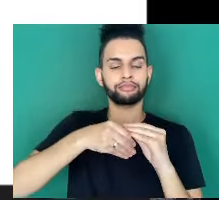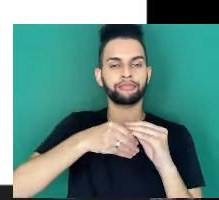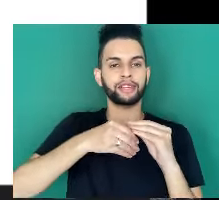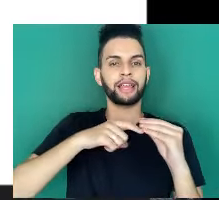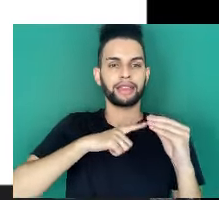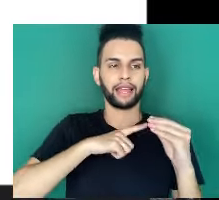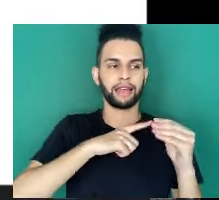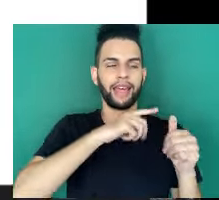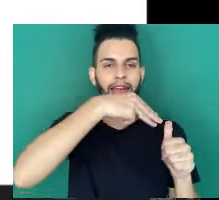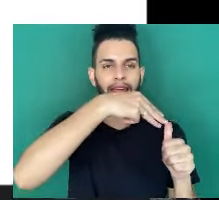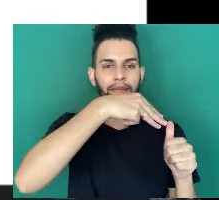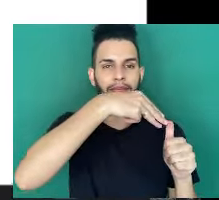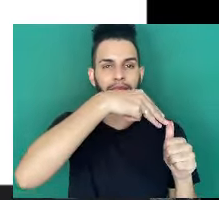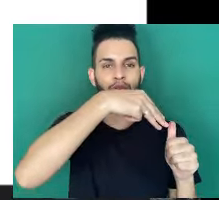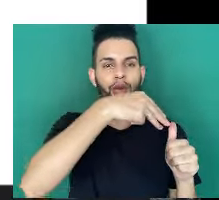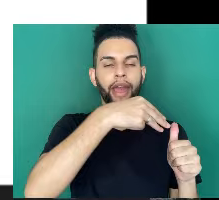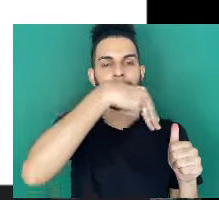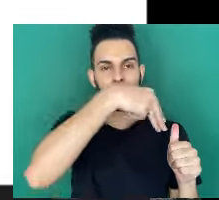acumulado aqui.